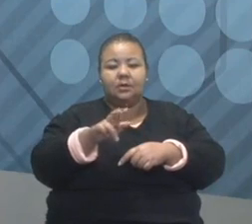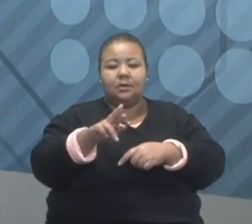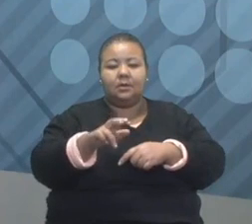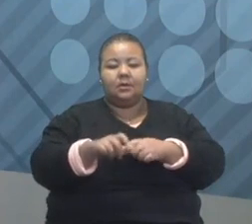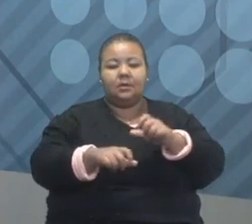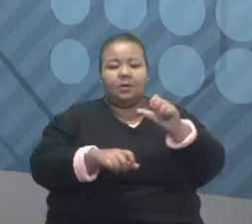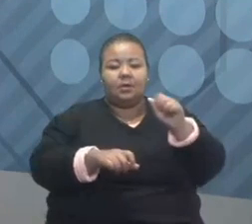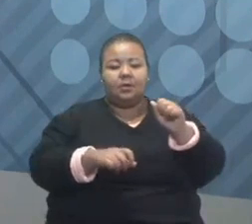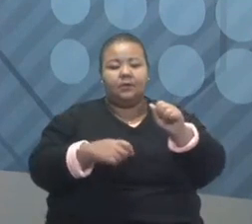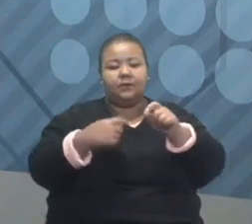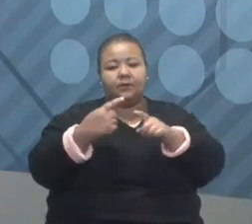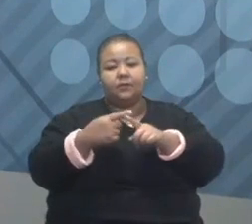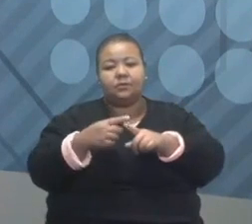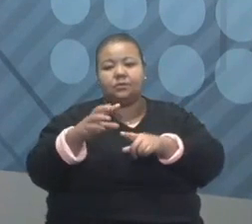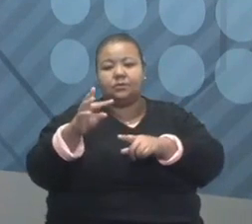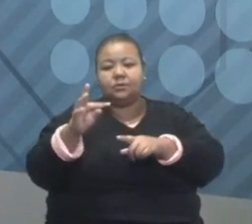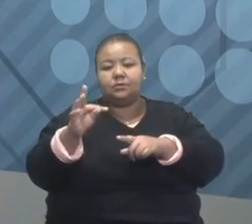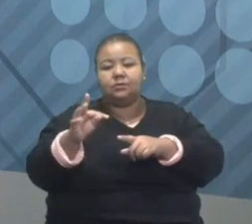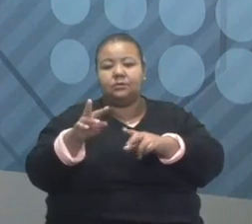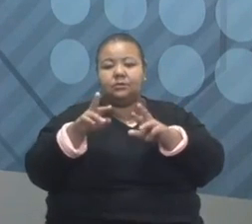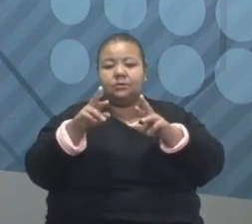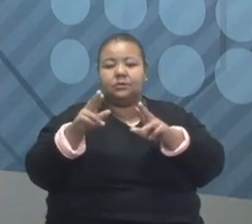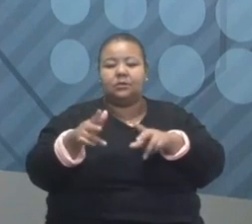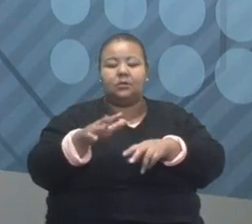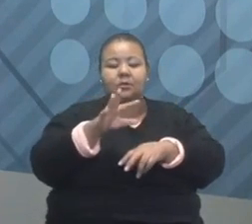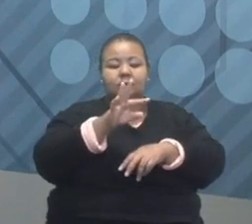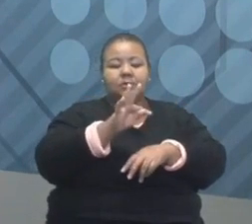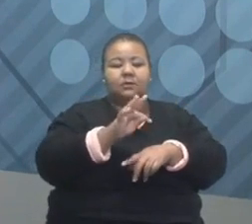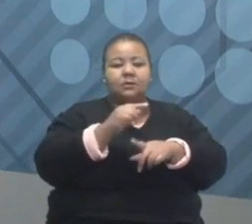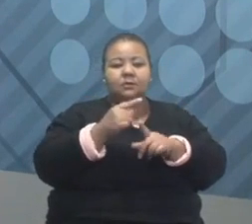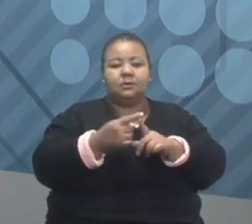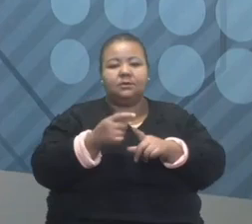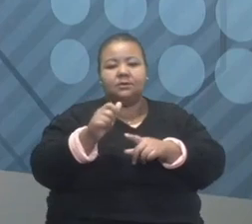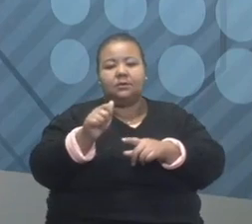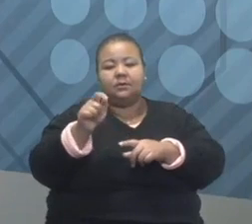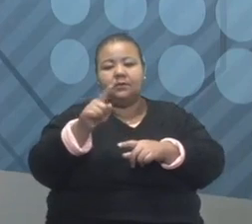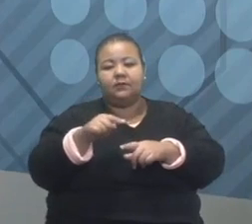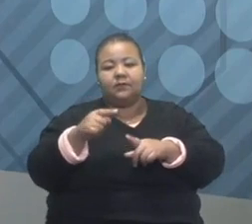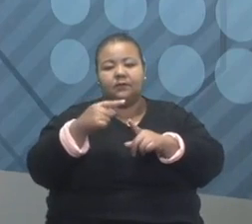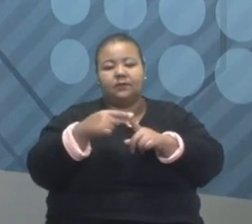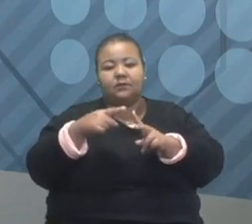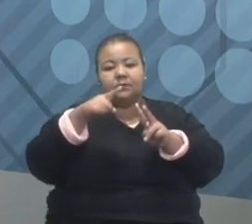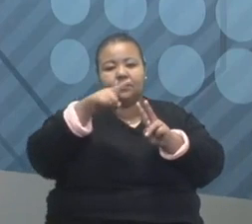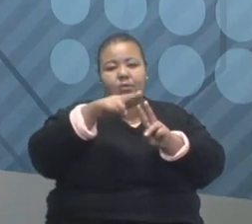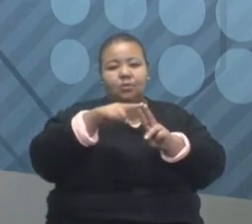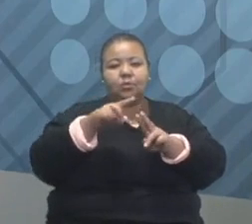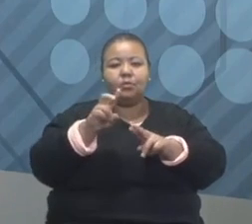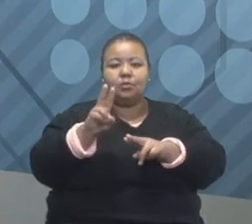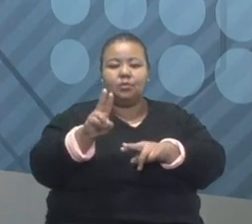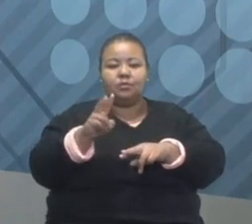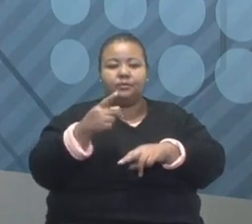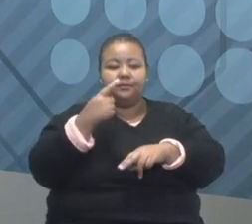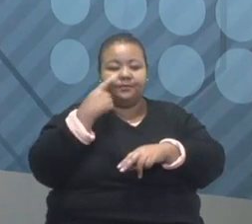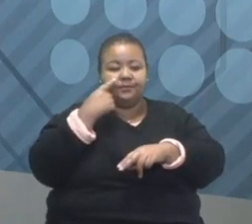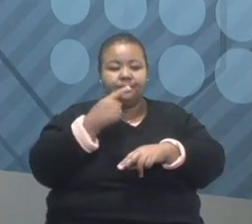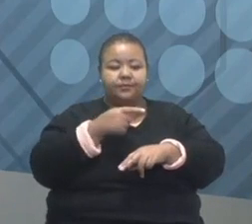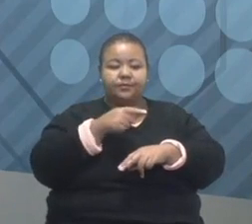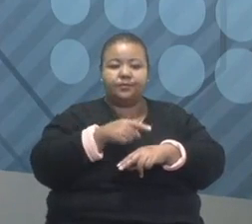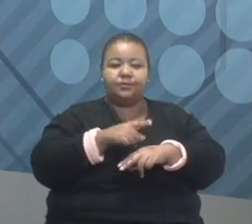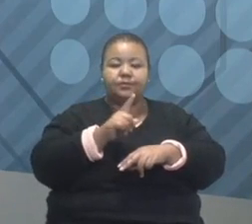a transformação é a mesma coisa que fosse a transformação vezes o escalar vezes o meu vetor u. Então, veja,